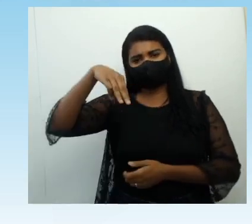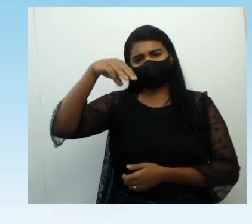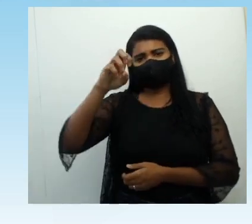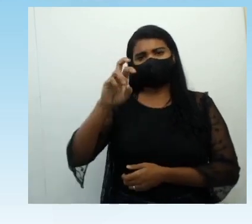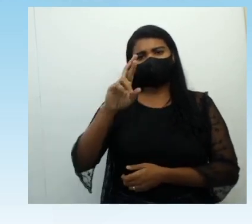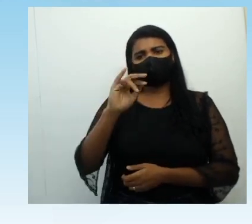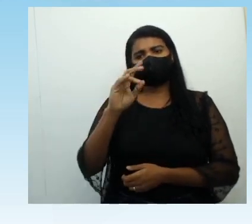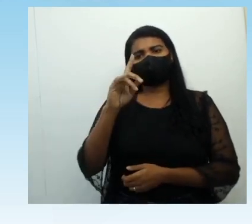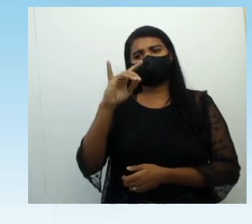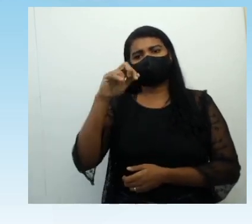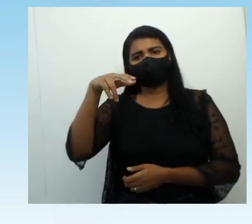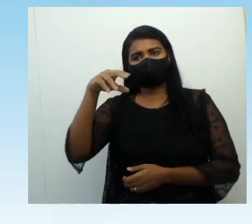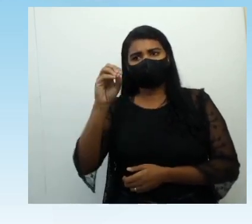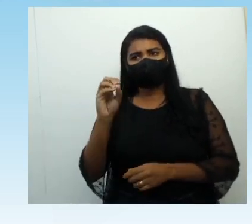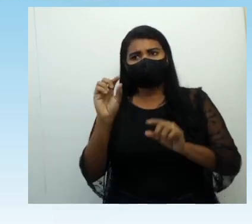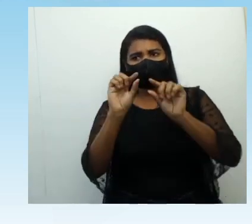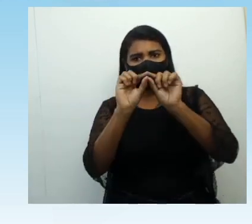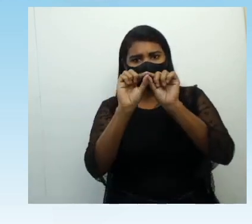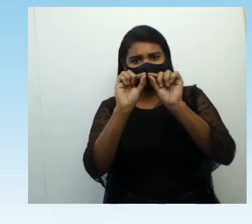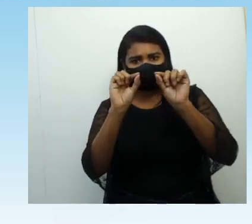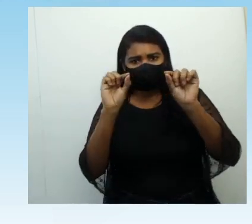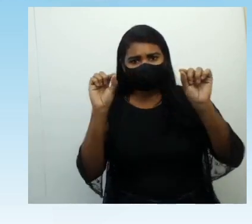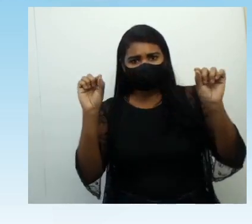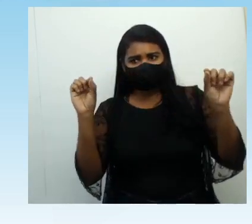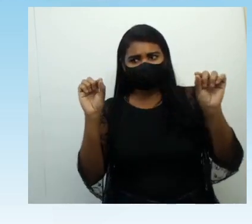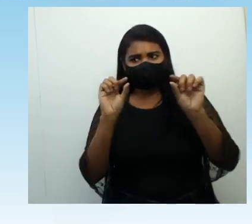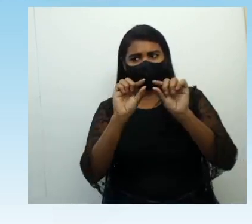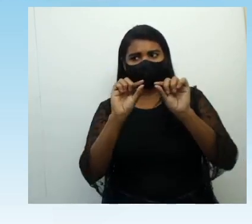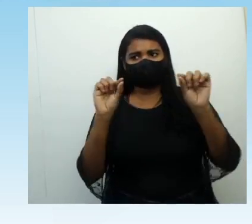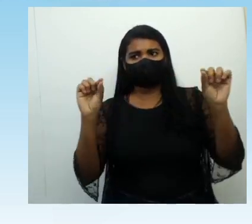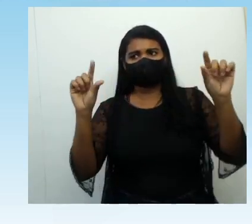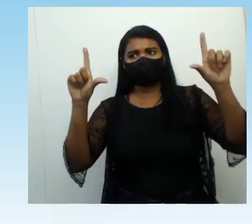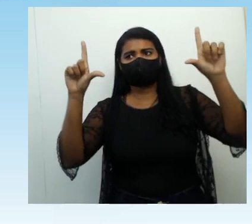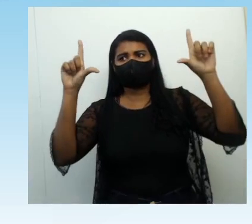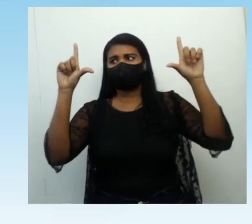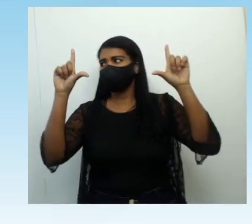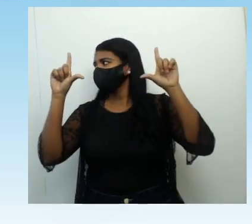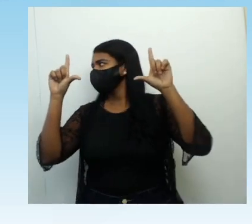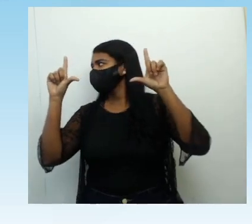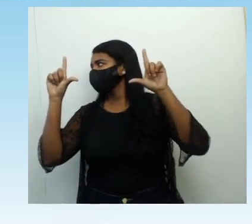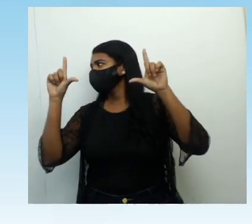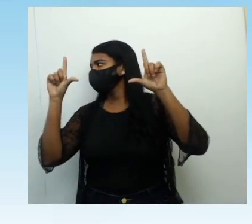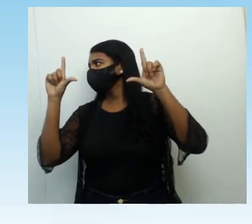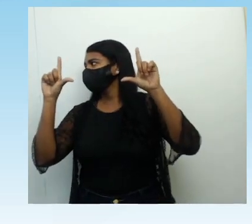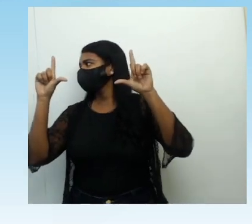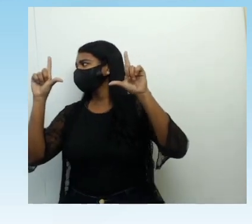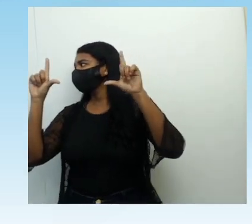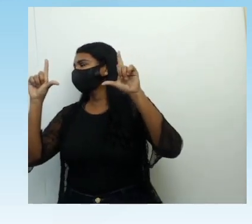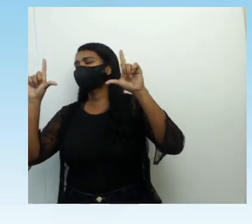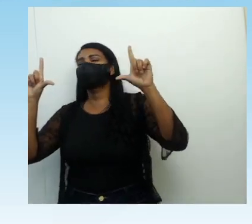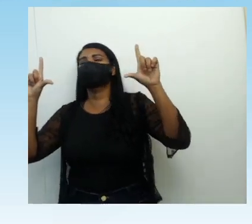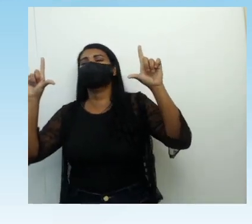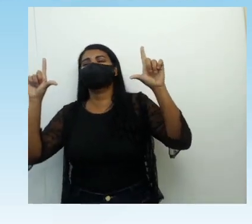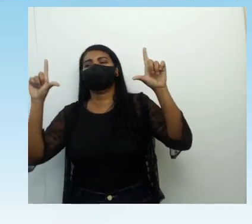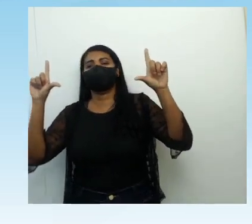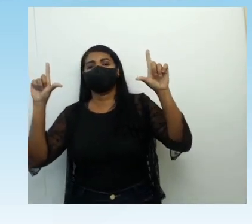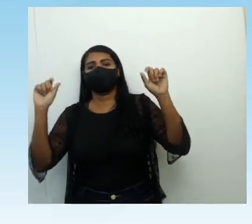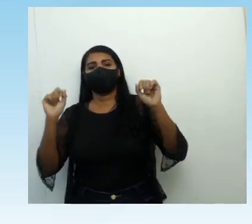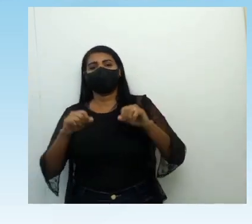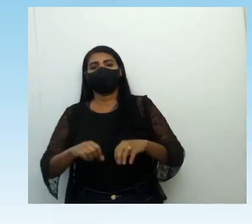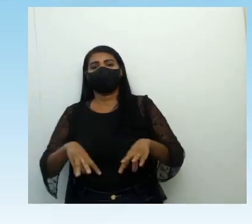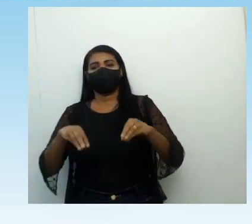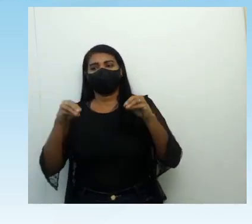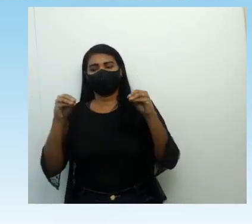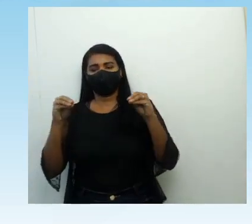é um traçado. Não sei se você estava a perceber aí no slide que eu coloquei. Ele faz um traçado com as terras do